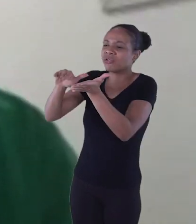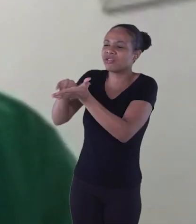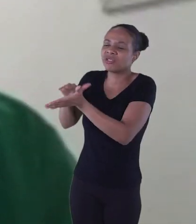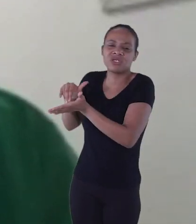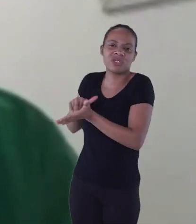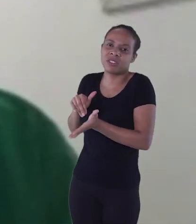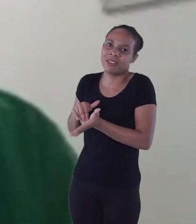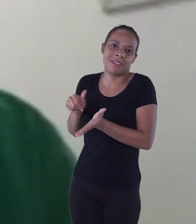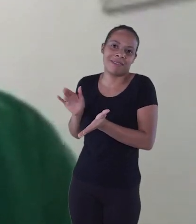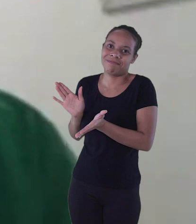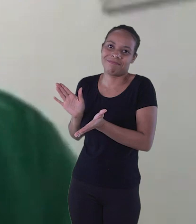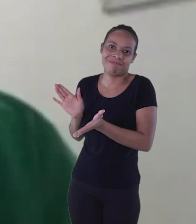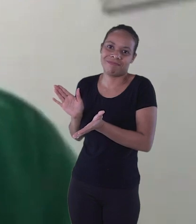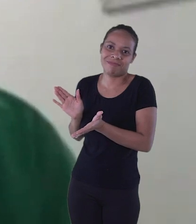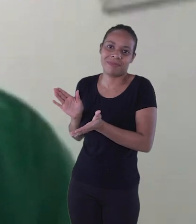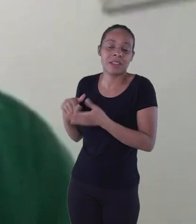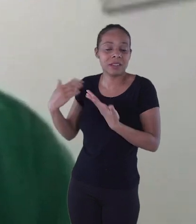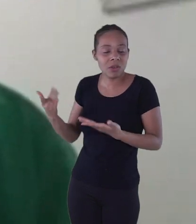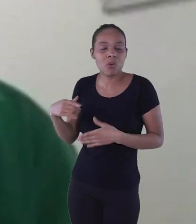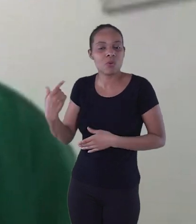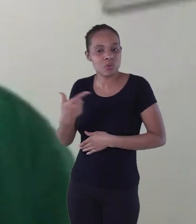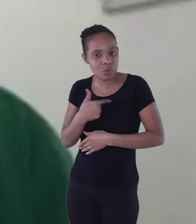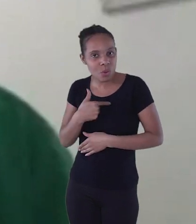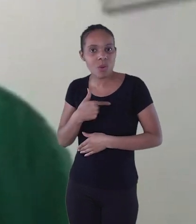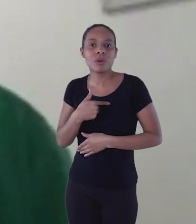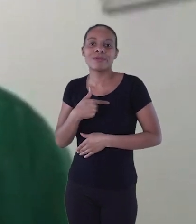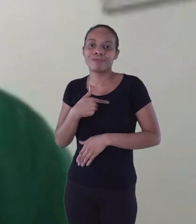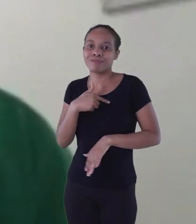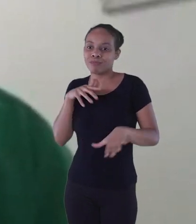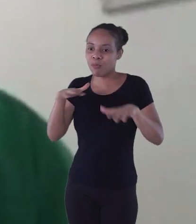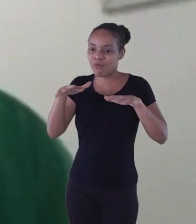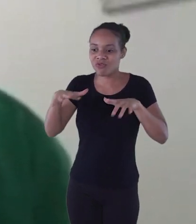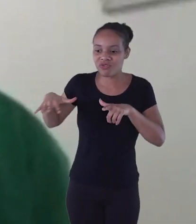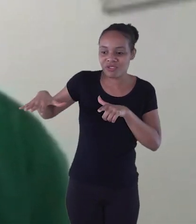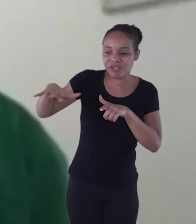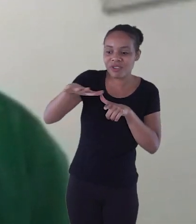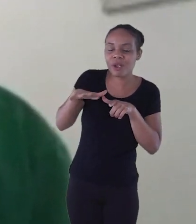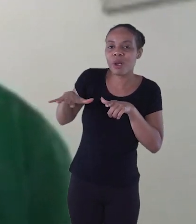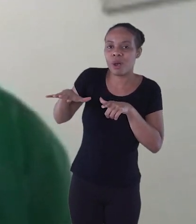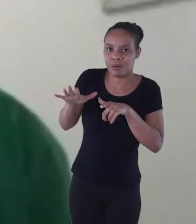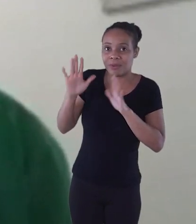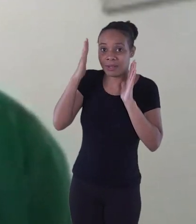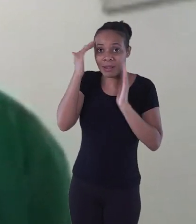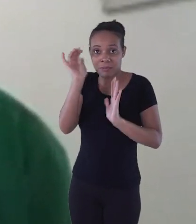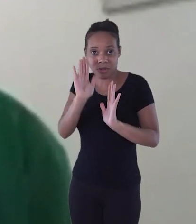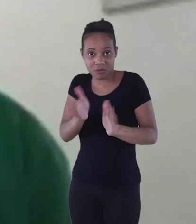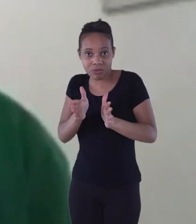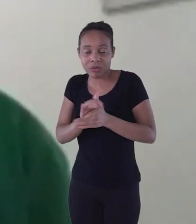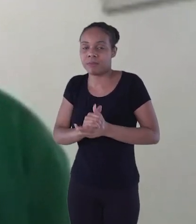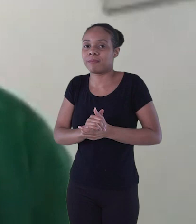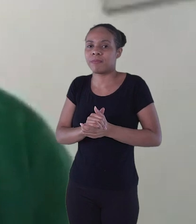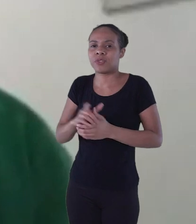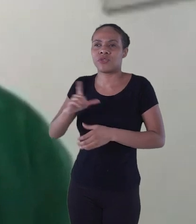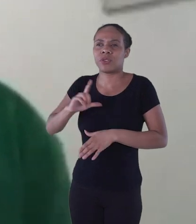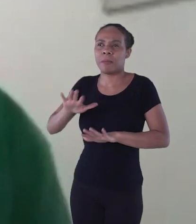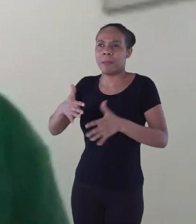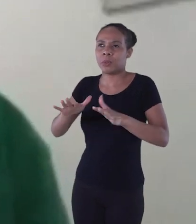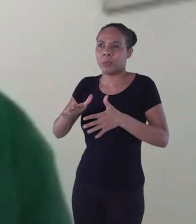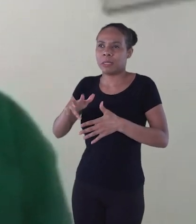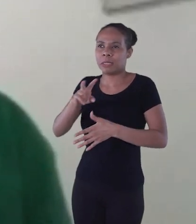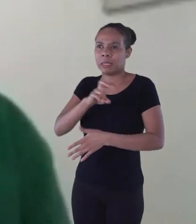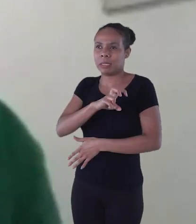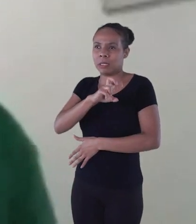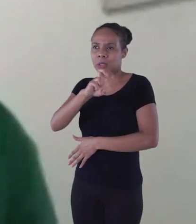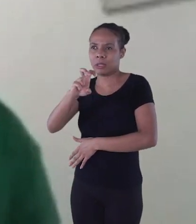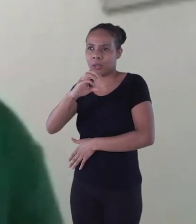nosso movimento foi até mais legal. A gente sabia ali que dessa quantidade de 550, a gente sabia que tinha mais ou